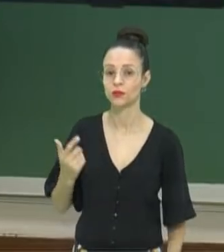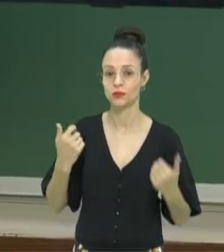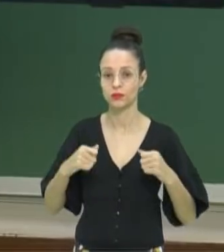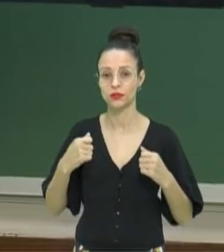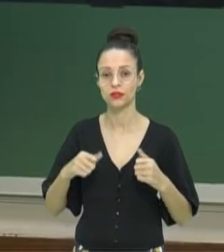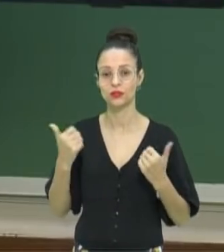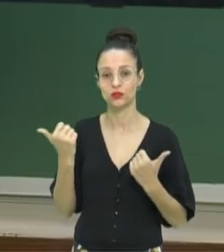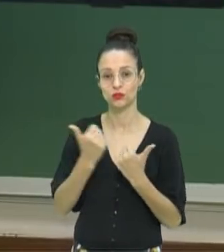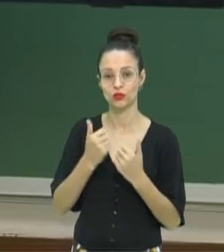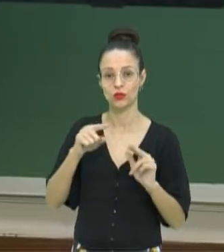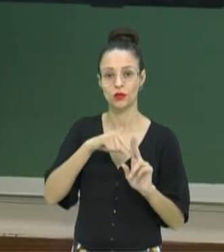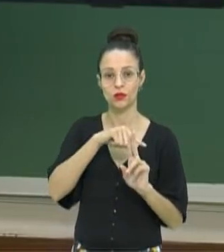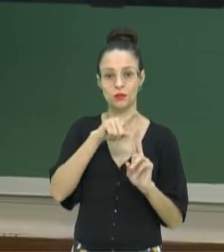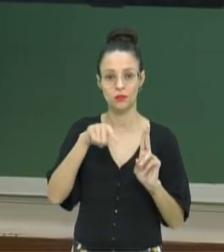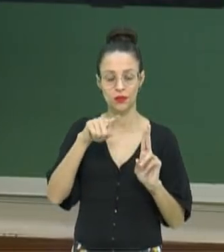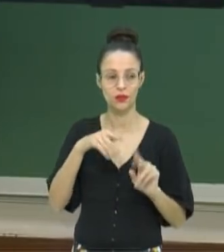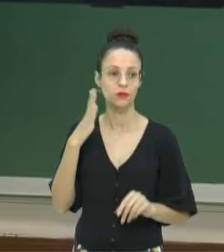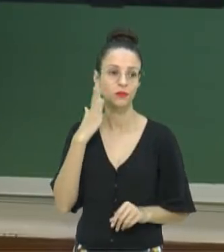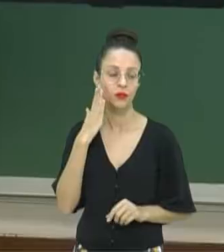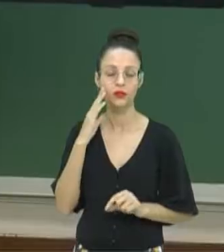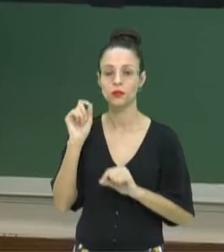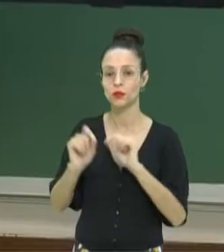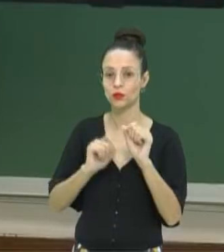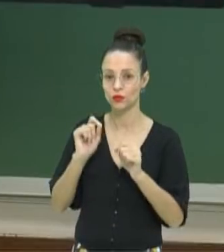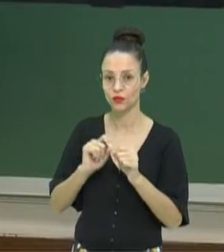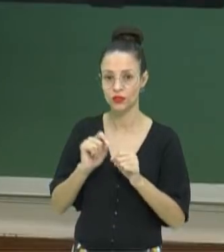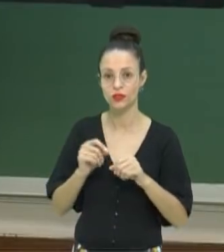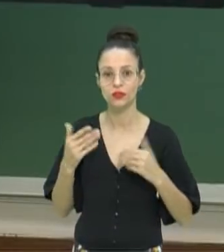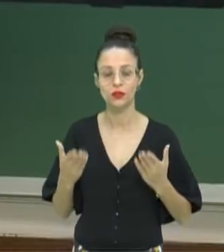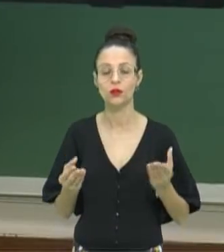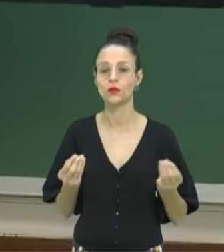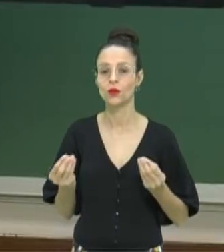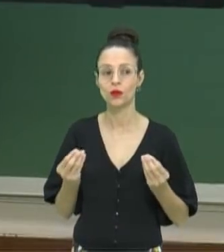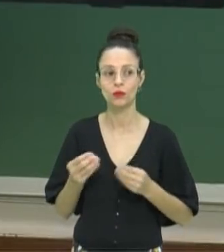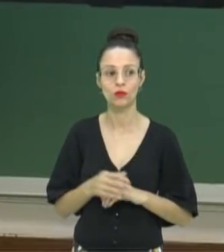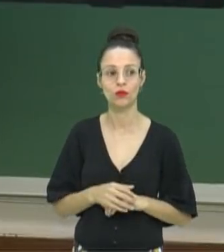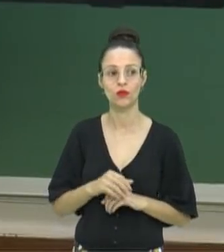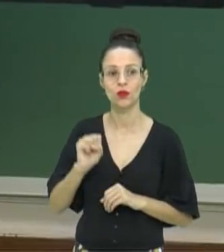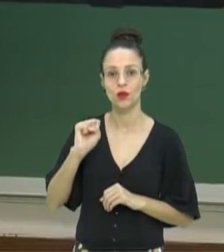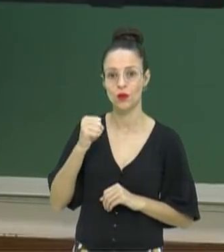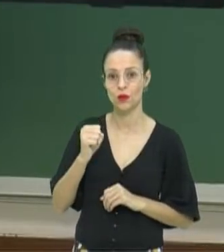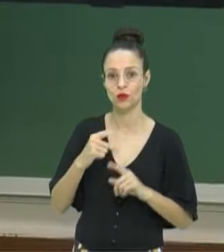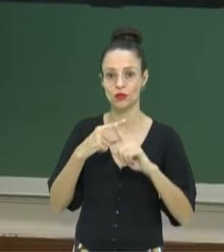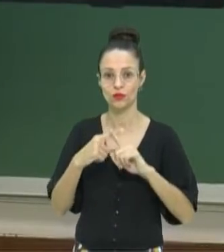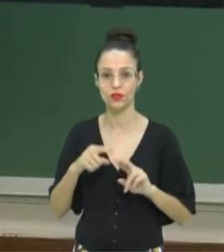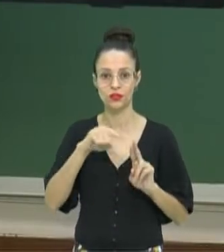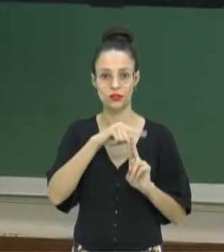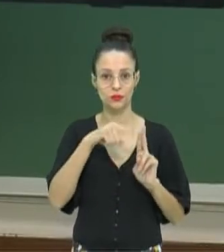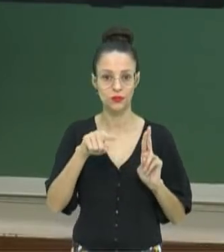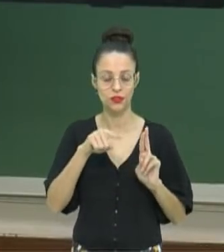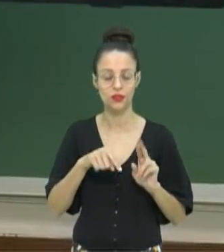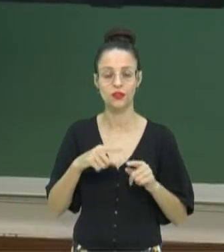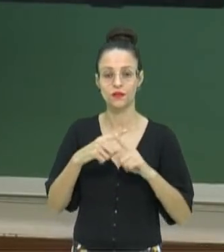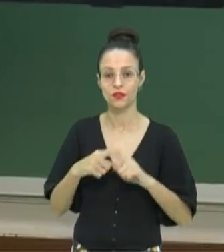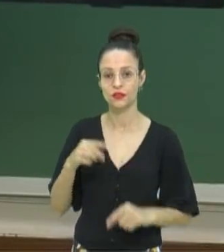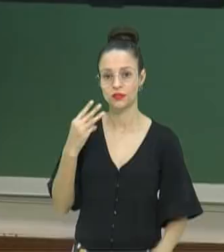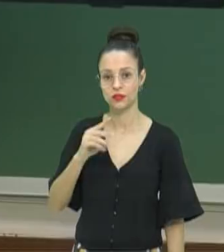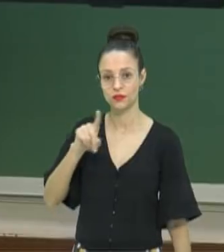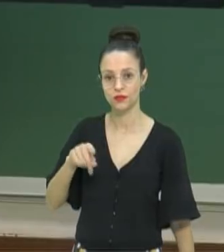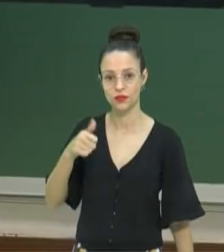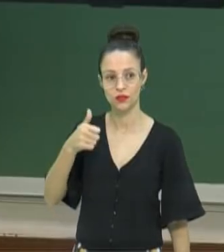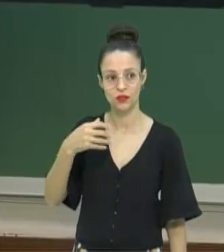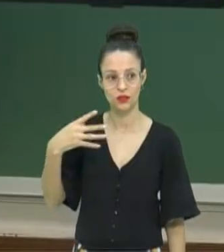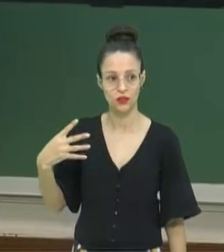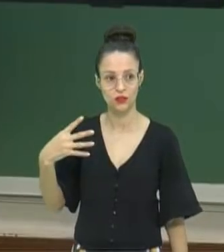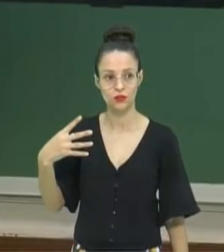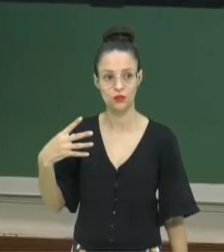trocar o π agora, né? Para eu ter uma noção do que eu estou fazendo. Então, como é que vai ficar? 8 vezes π. 8 vezes 3,14.